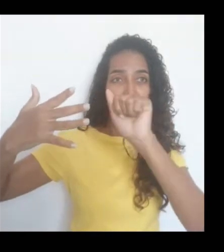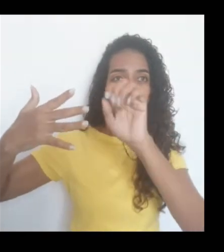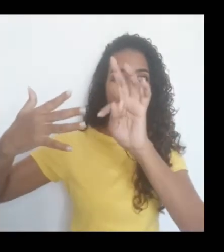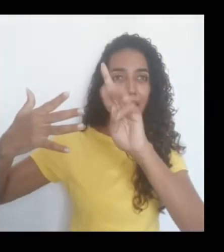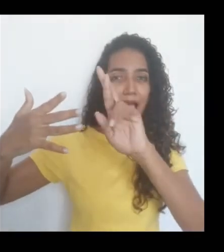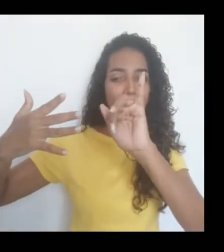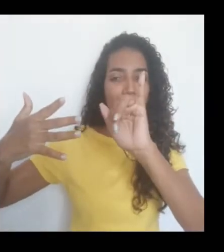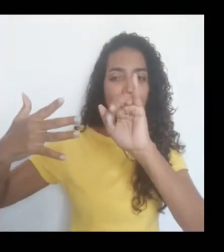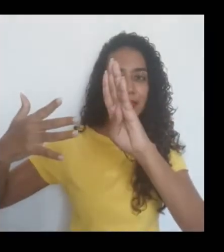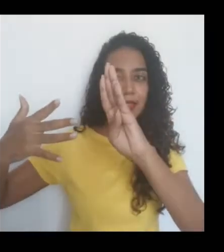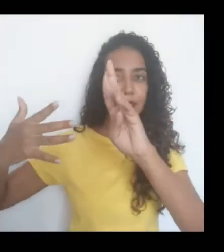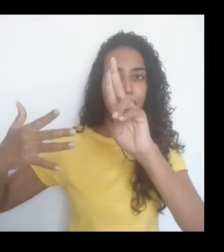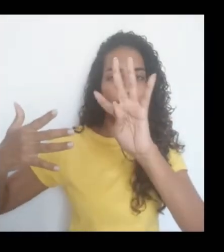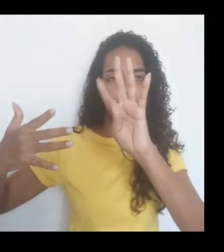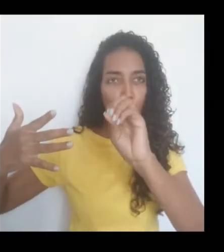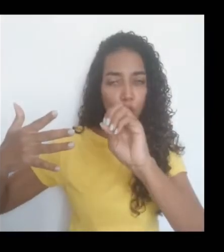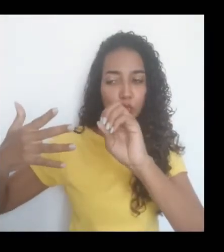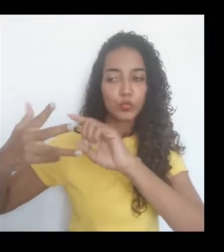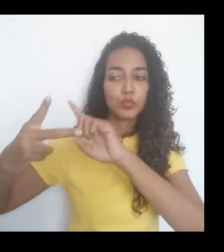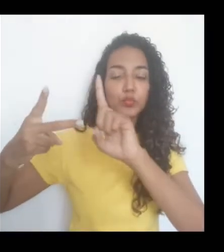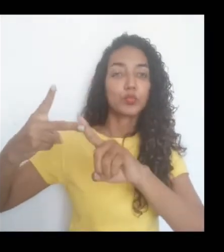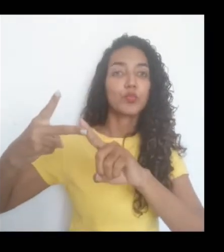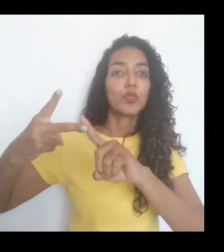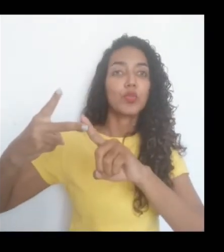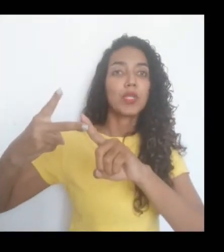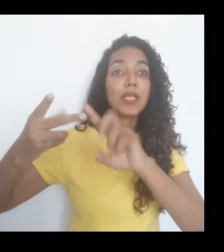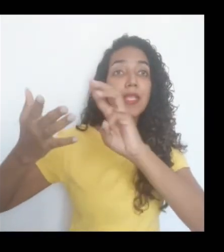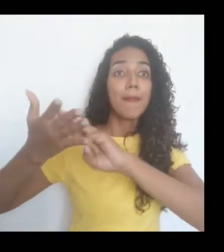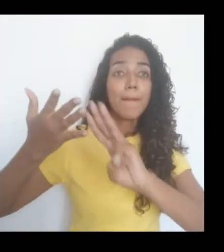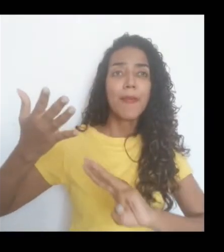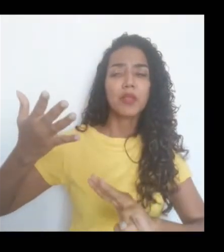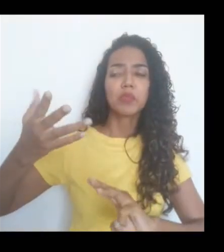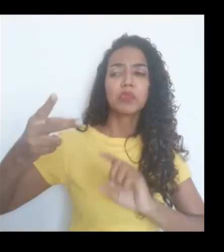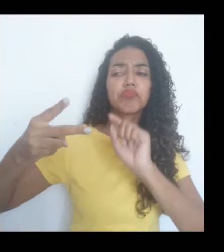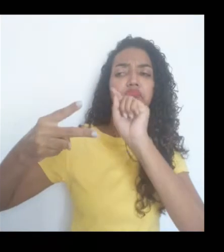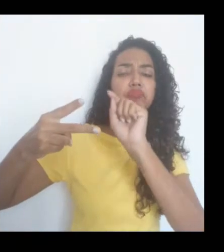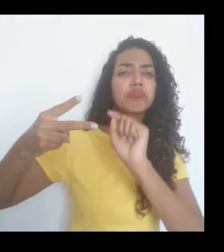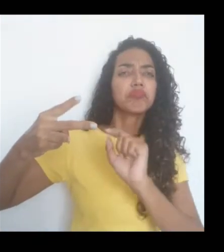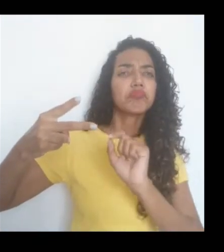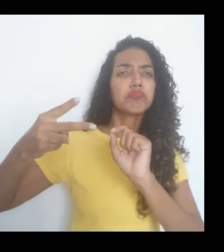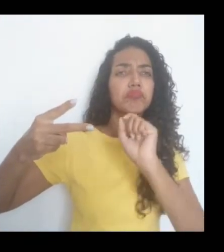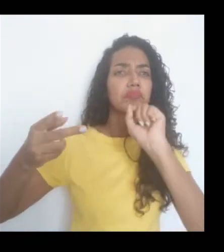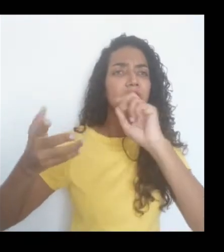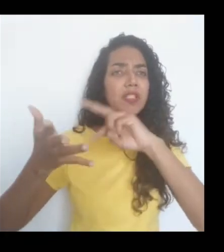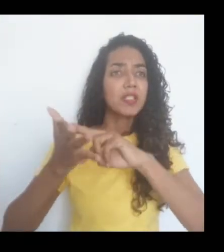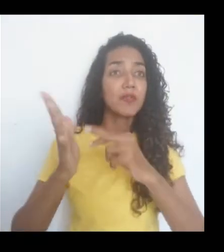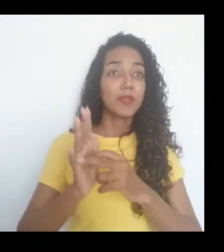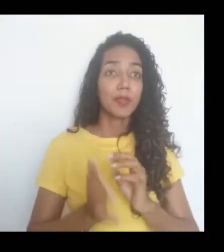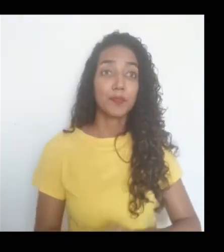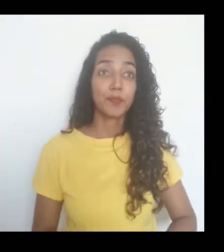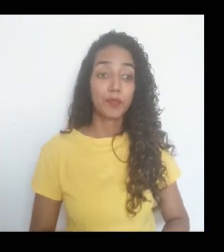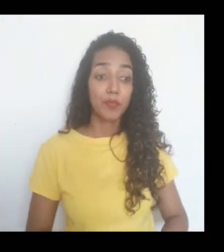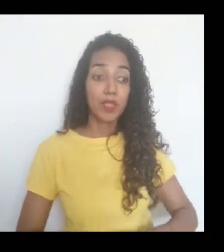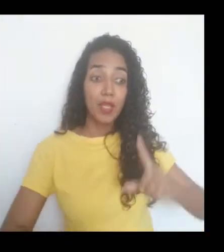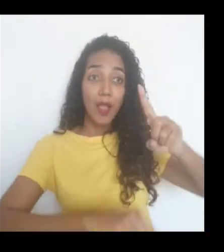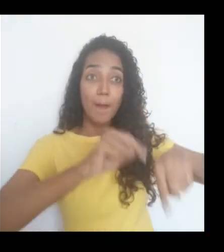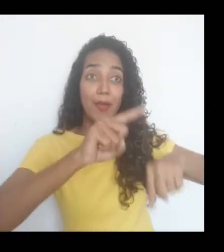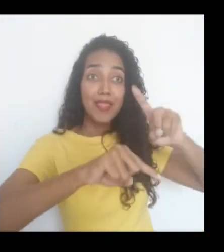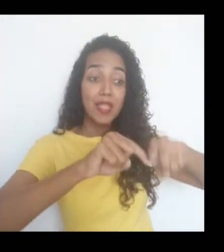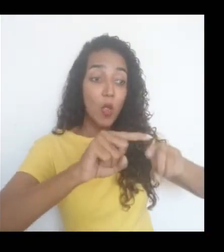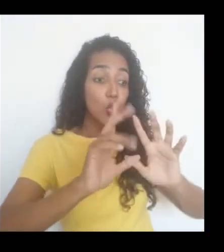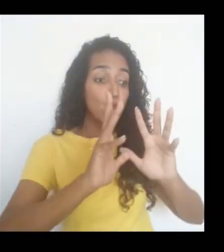O que realmente eu estou querendo dizer com atributos e métodos? Todo objeto possui atributos e